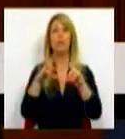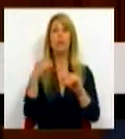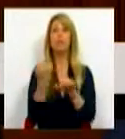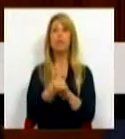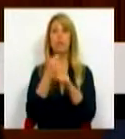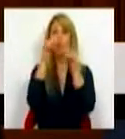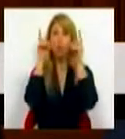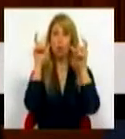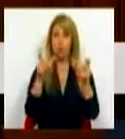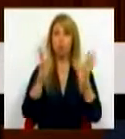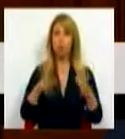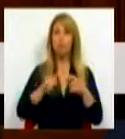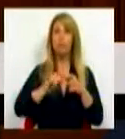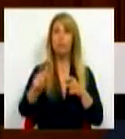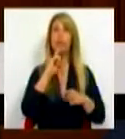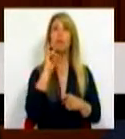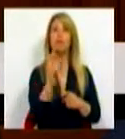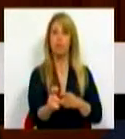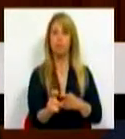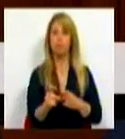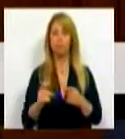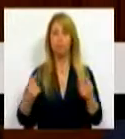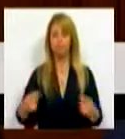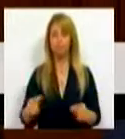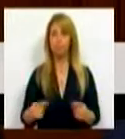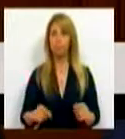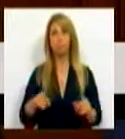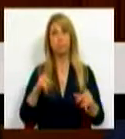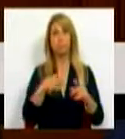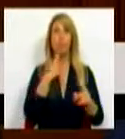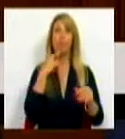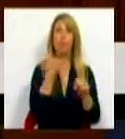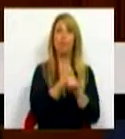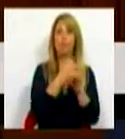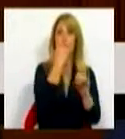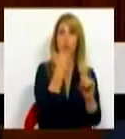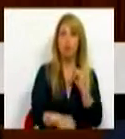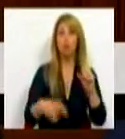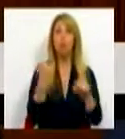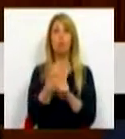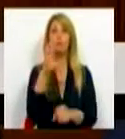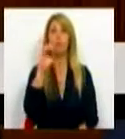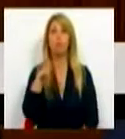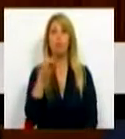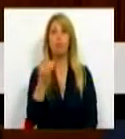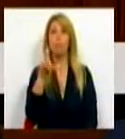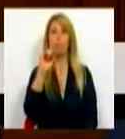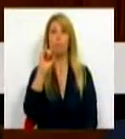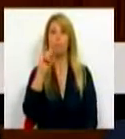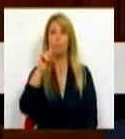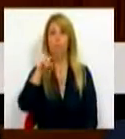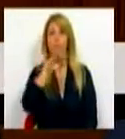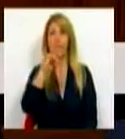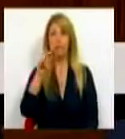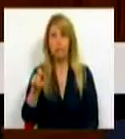de controle que foram definidas no aviso, denominadas função de risco, função de compliance e função de auditoria